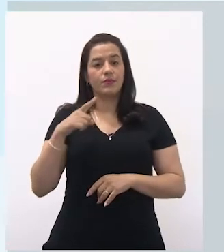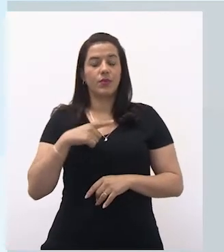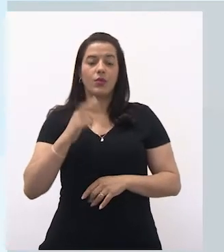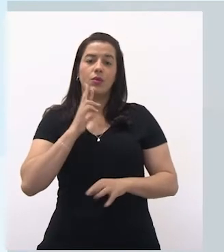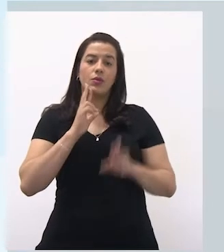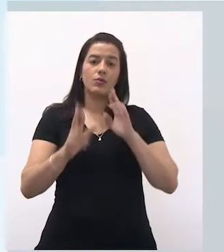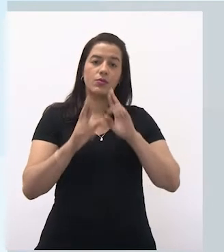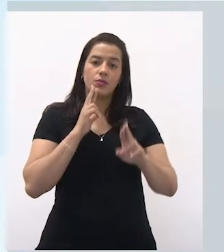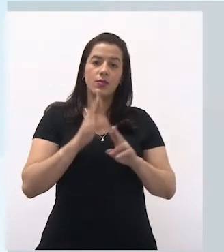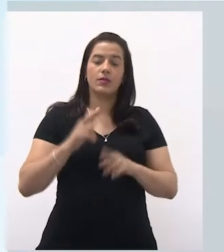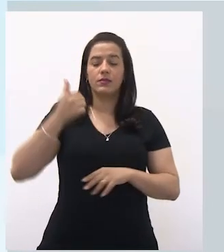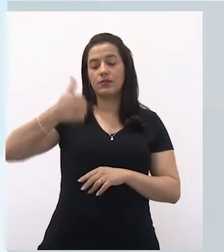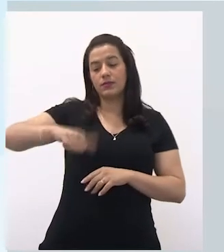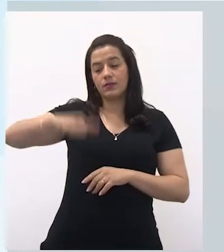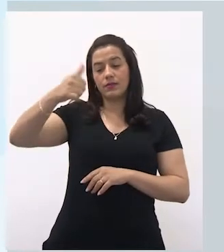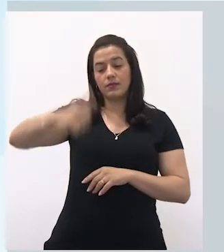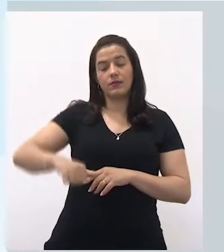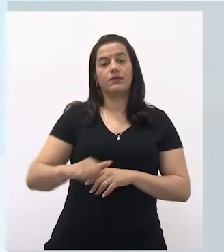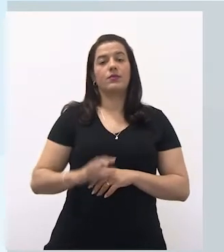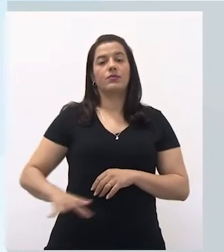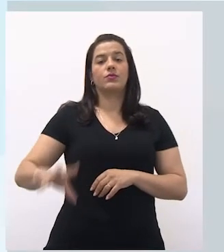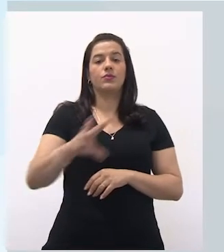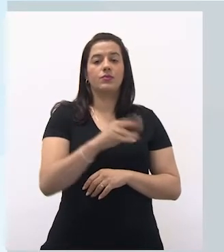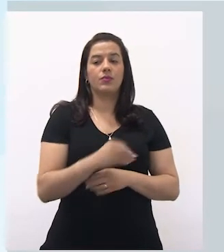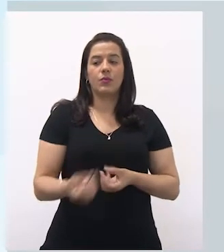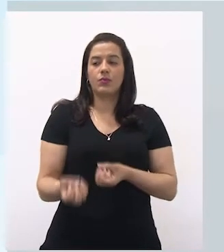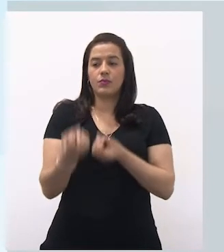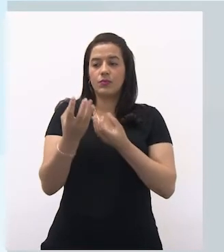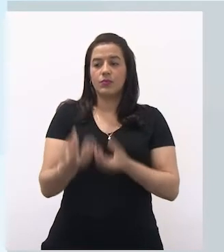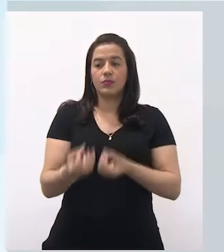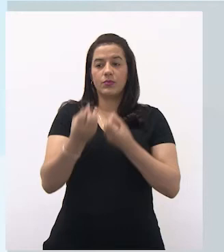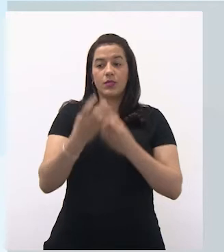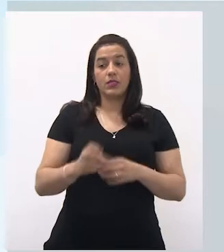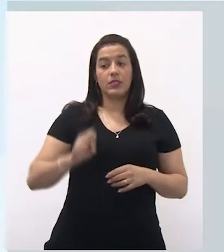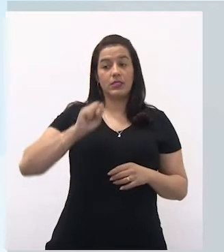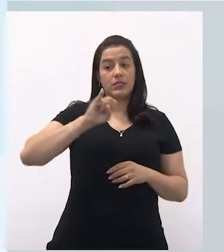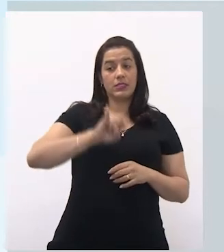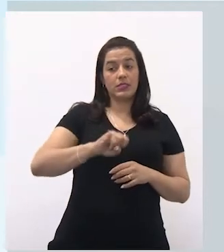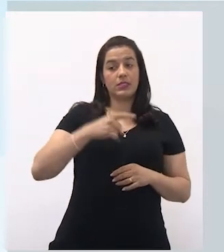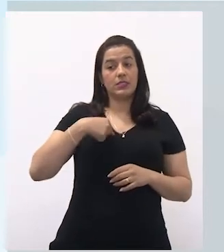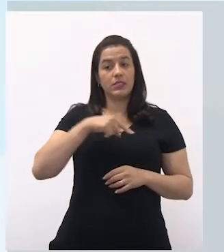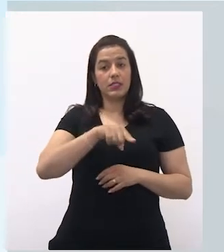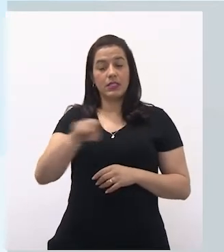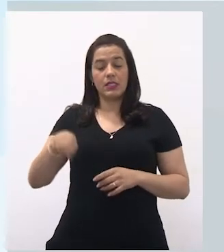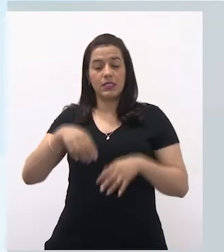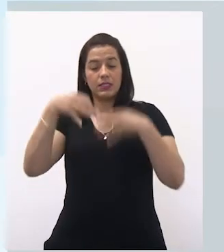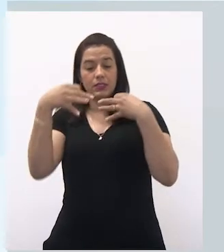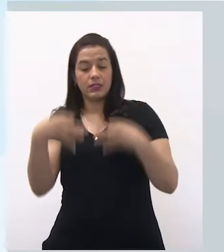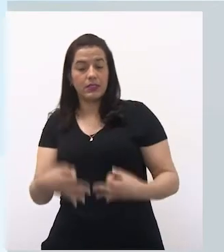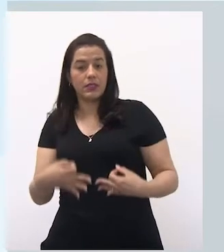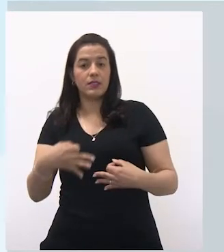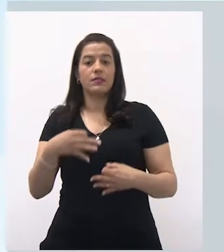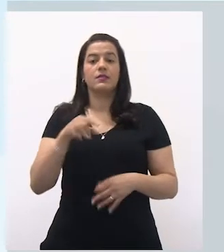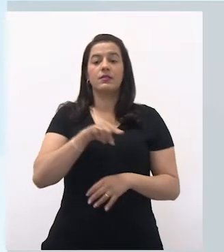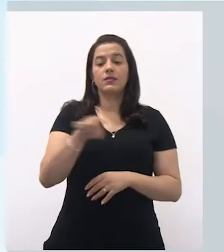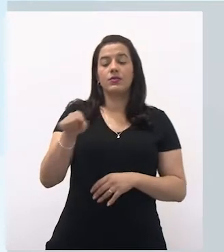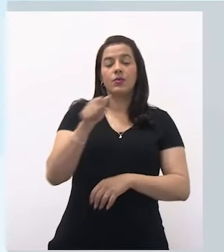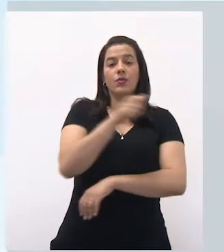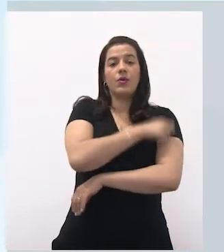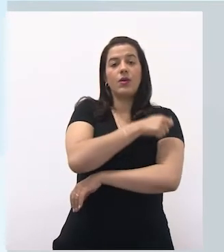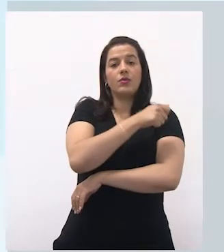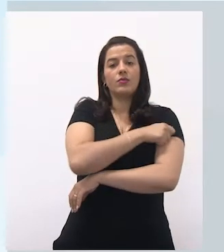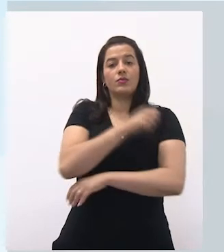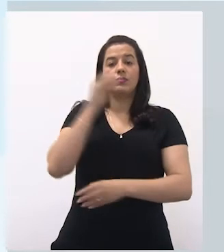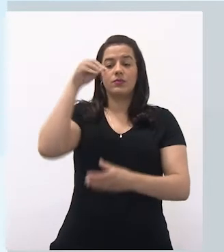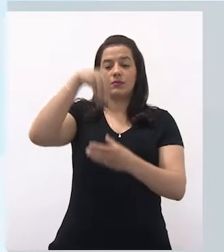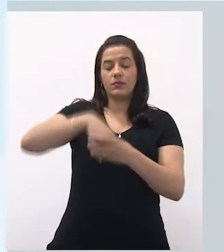da avaliação, analisando esses dados, se eles confirmam se realmente o meu aluno lá na sala de